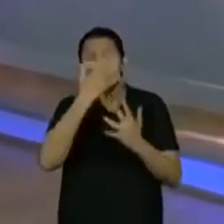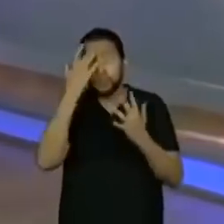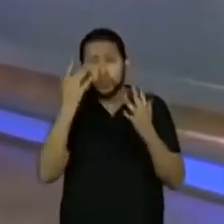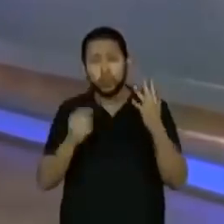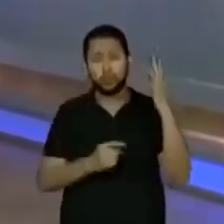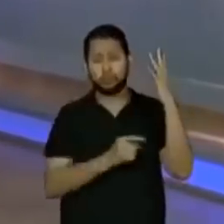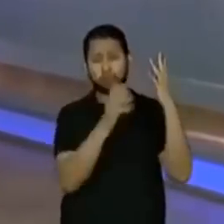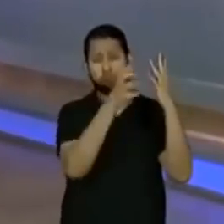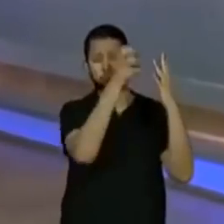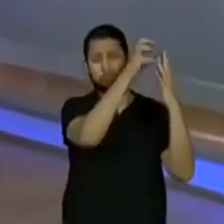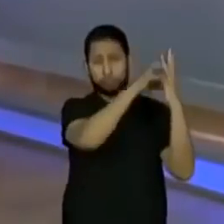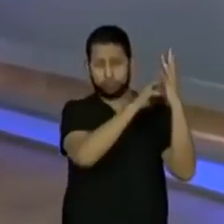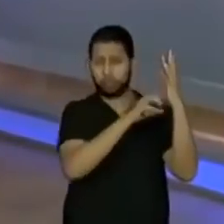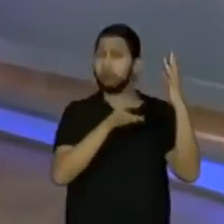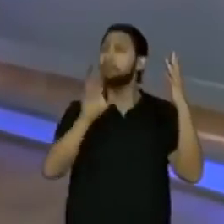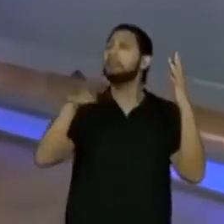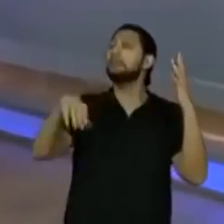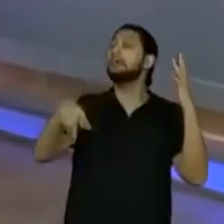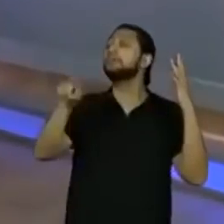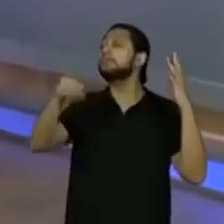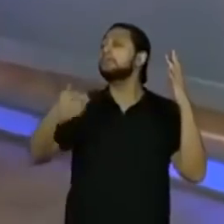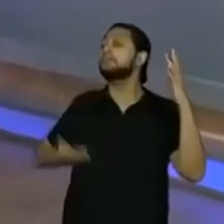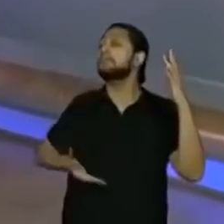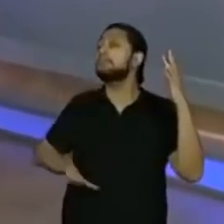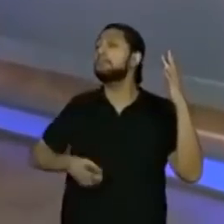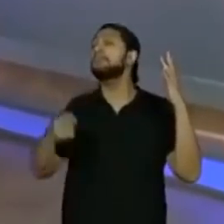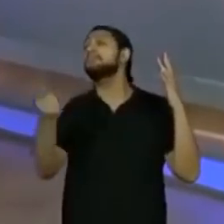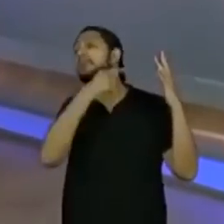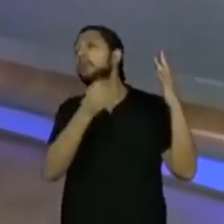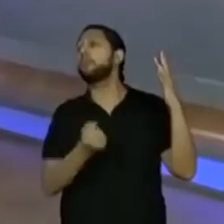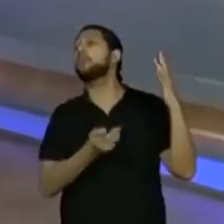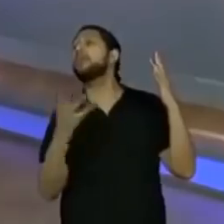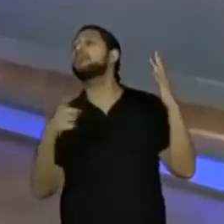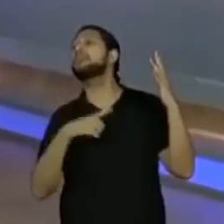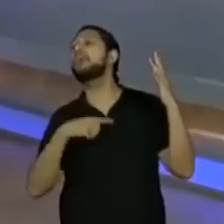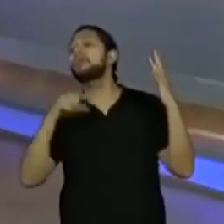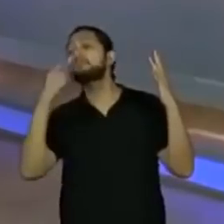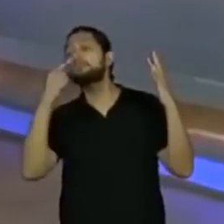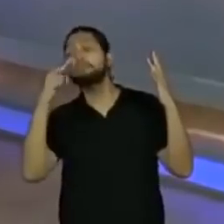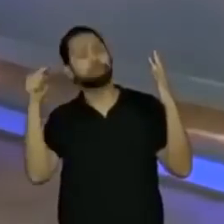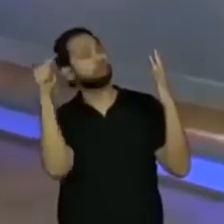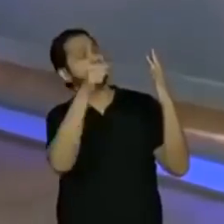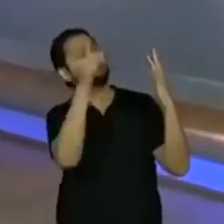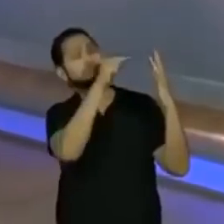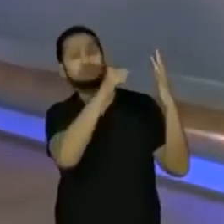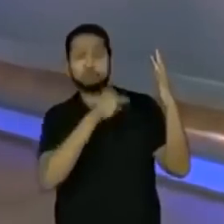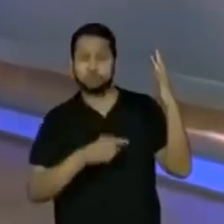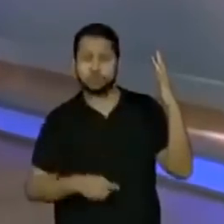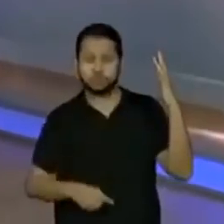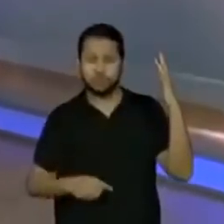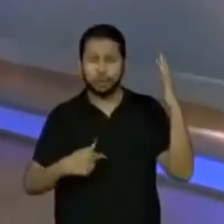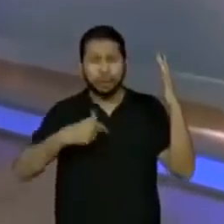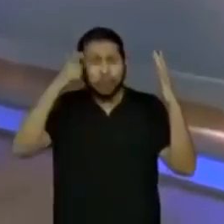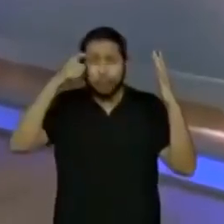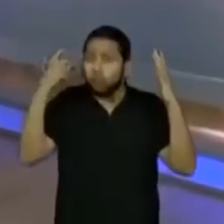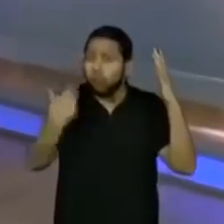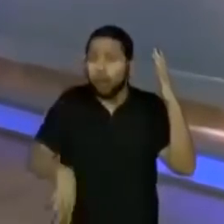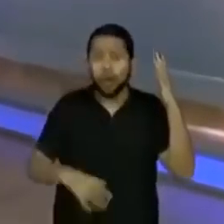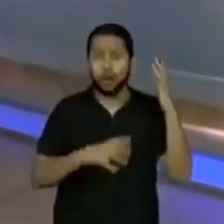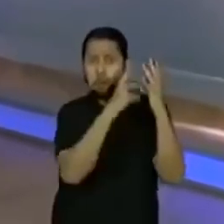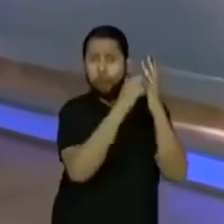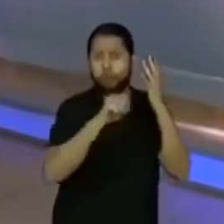maçãs. Uma, duas, todo dia contava as maçãs. Porque ele não queria que nenhuma dessas maçãs